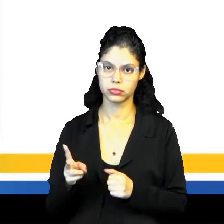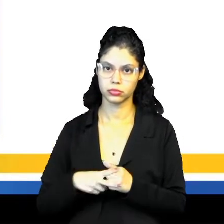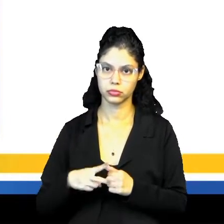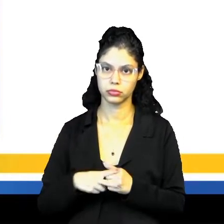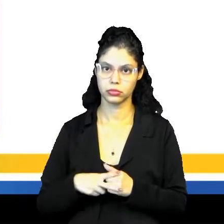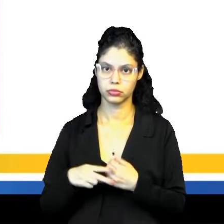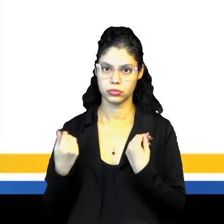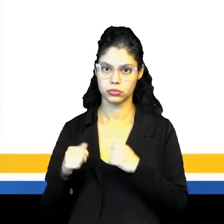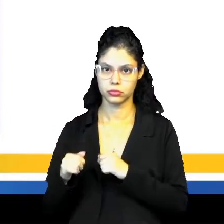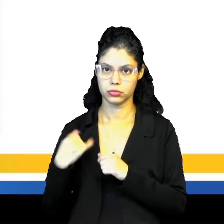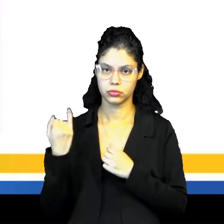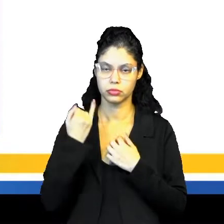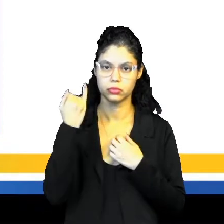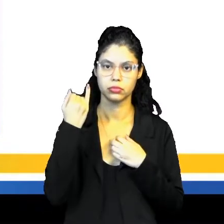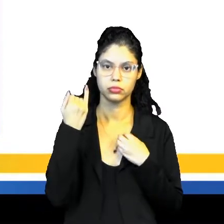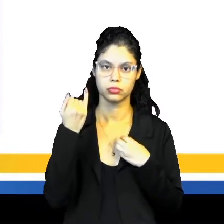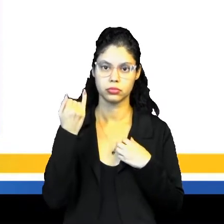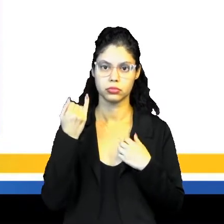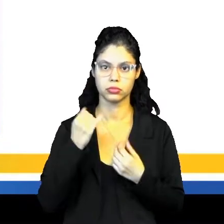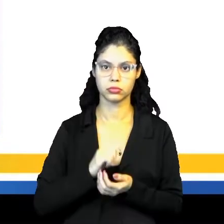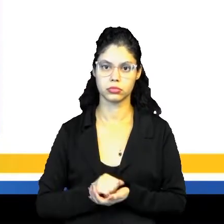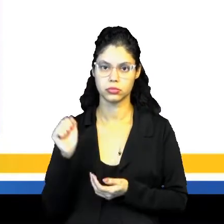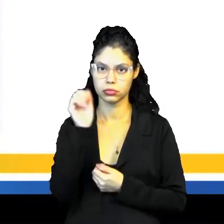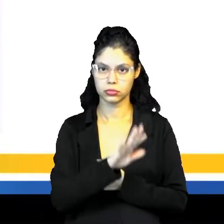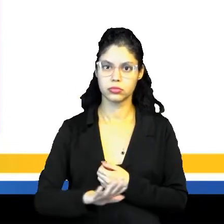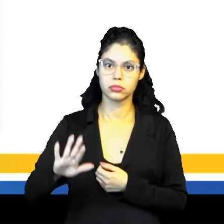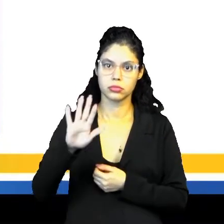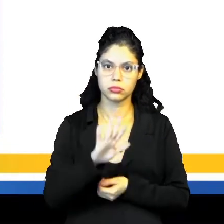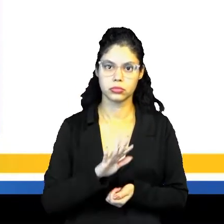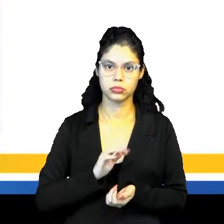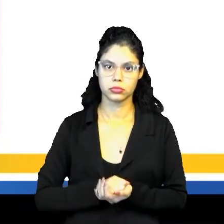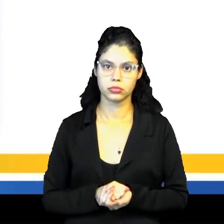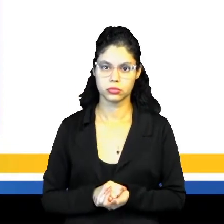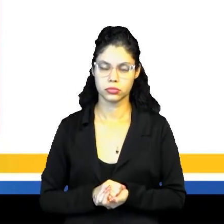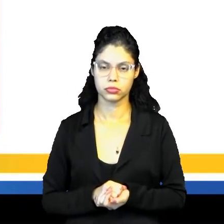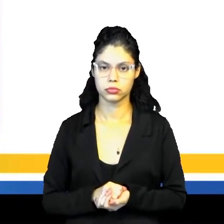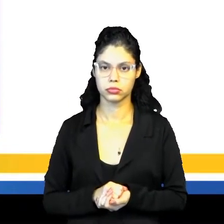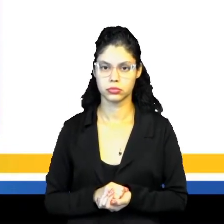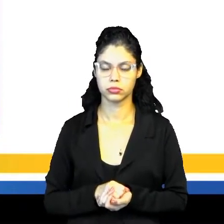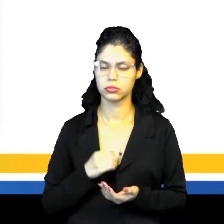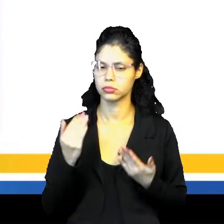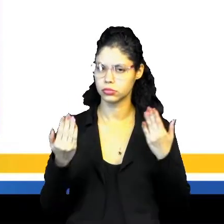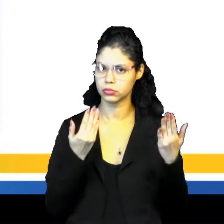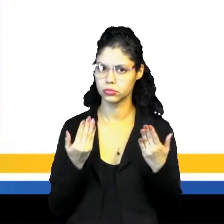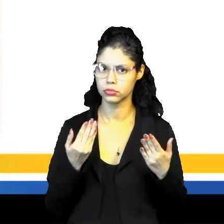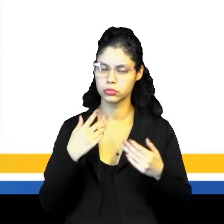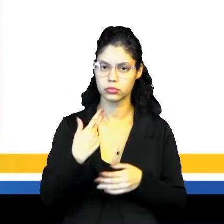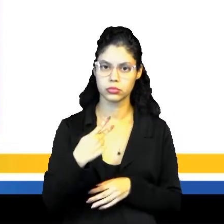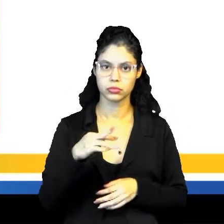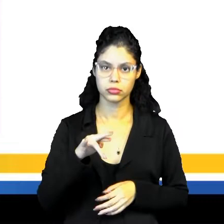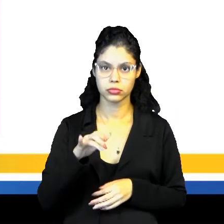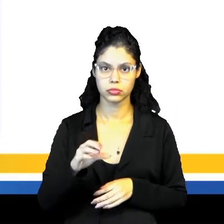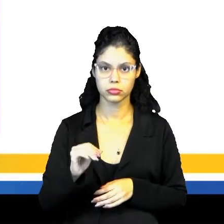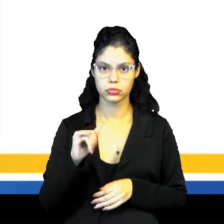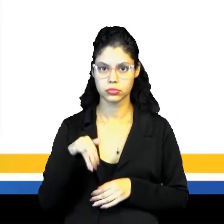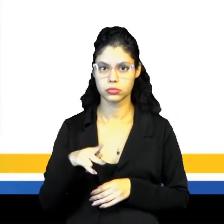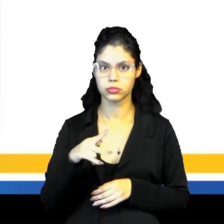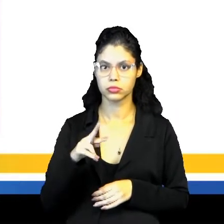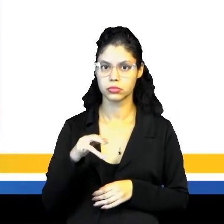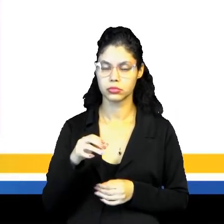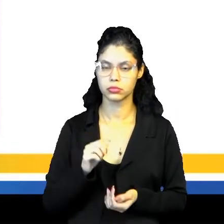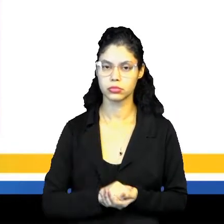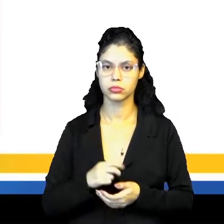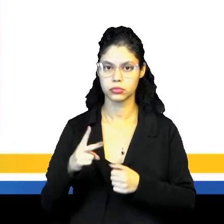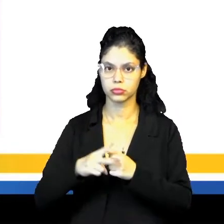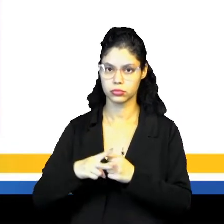verbo principal, né, ele geralmente ele está relacionado ao pretérito imperfeito com